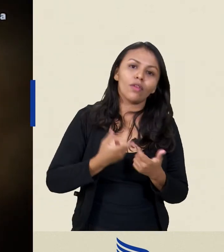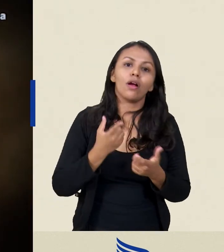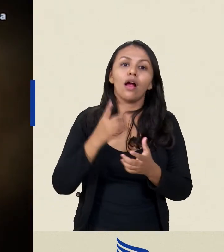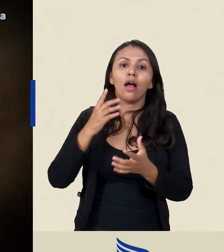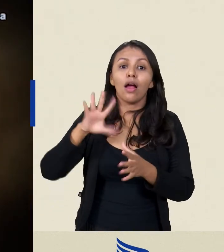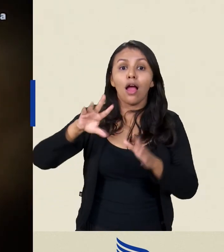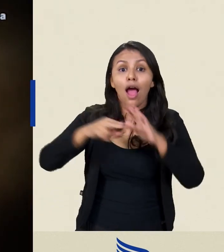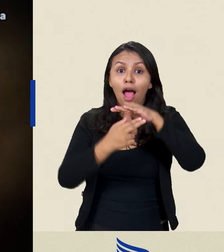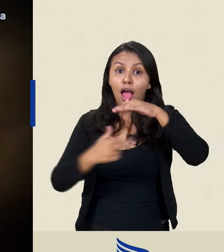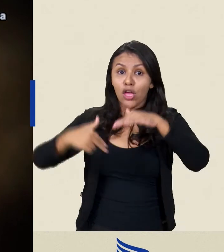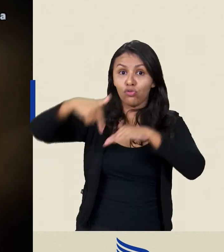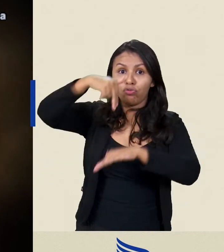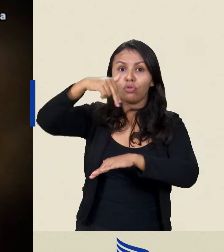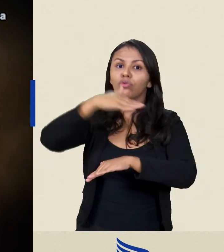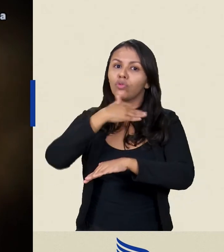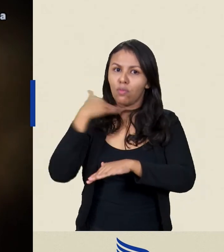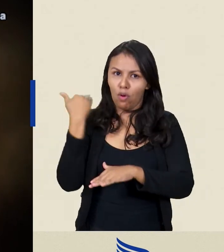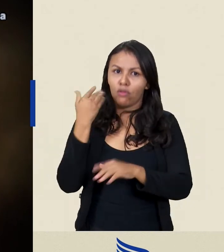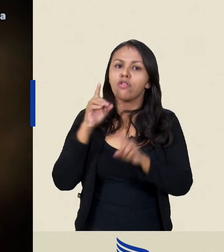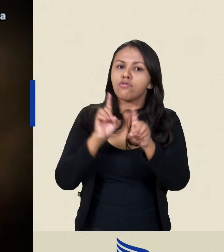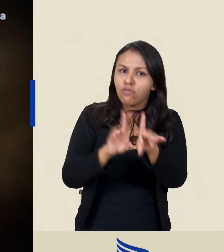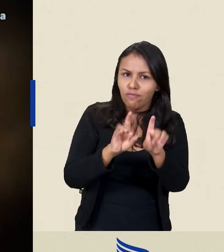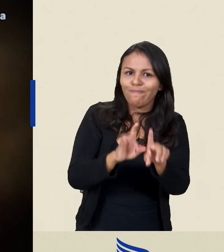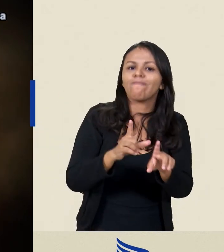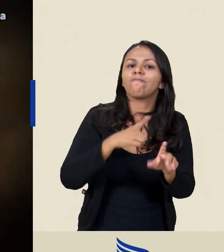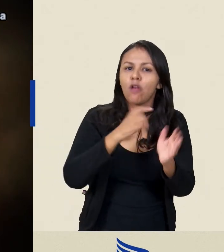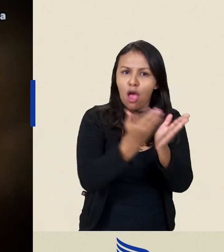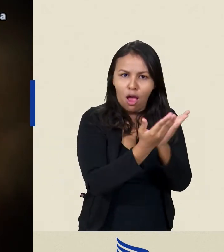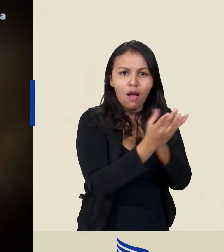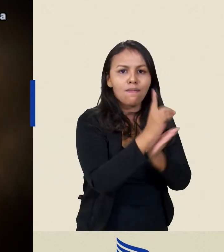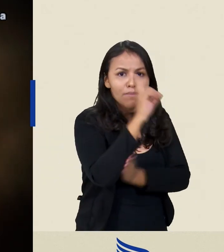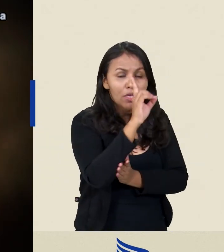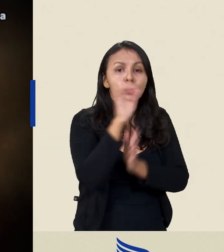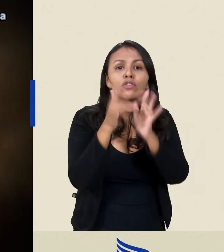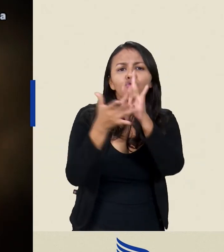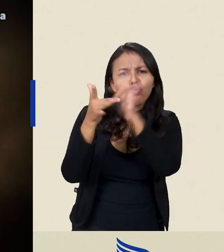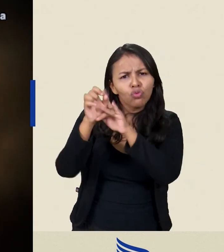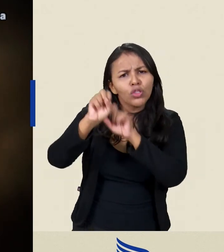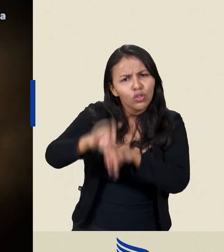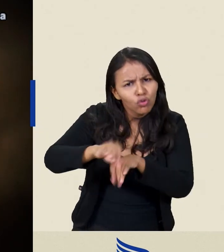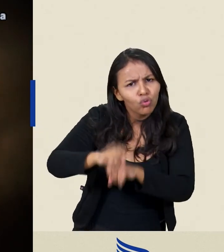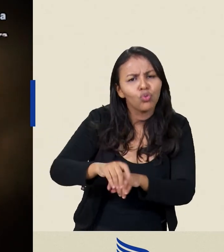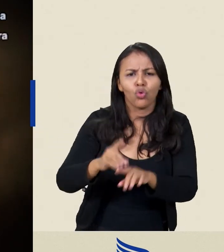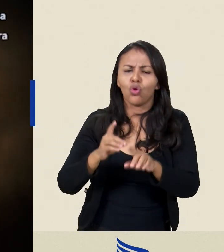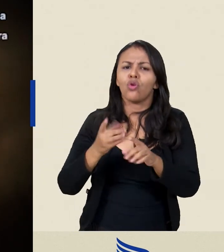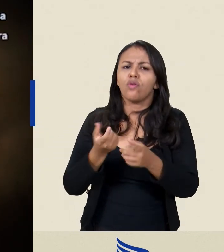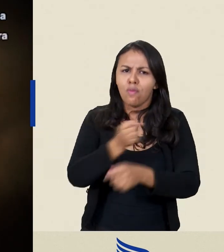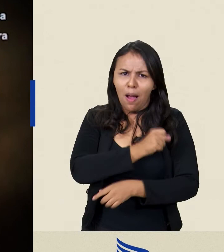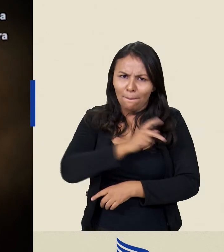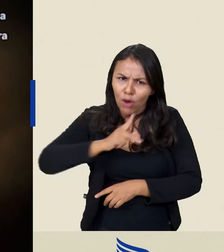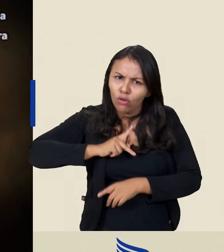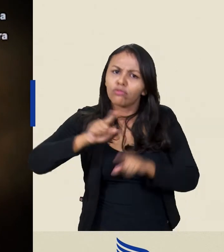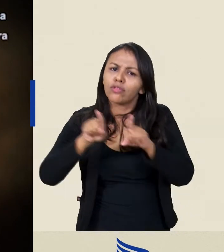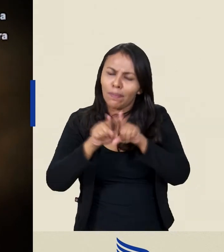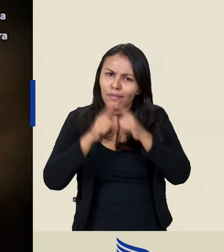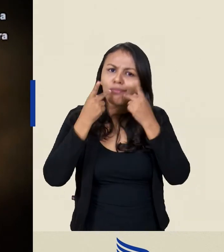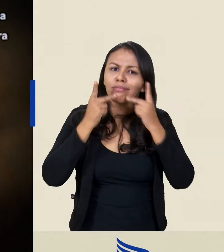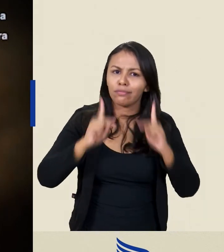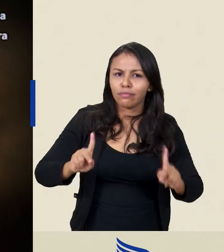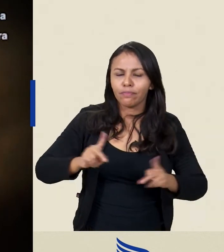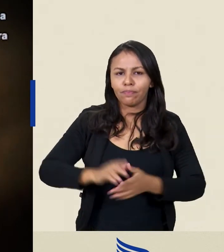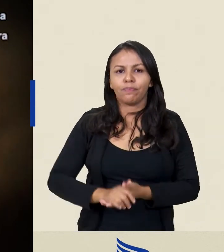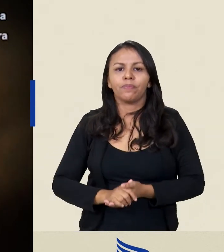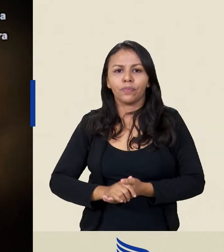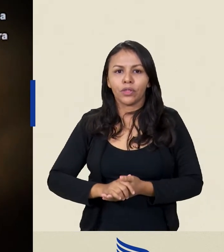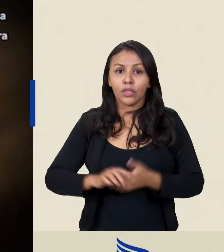uma doutrina bíblica, foi ensinada por Cristo e pregada pelos apóstolos. Segundo,